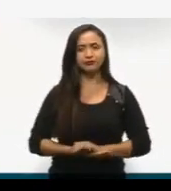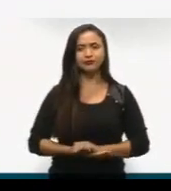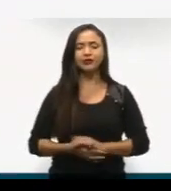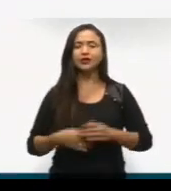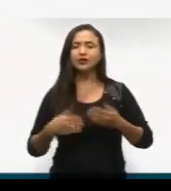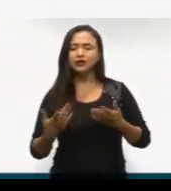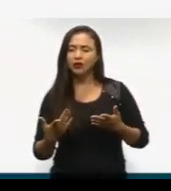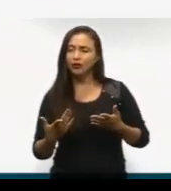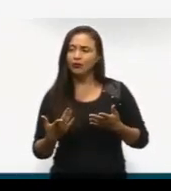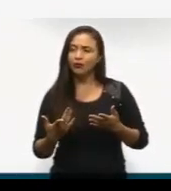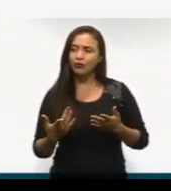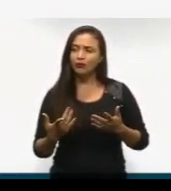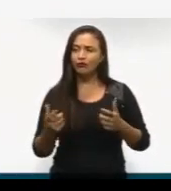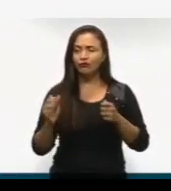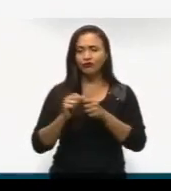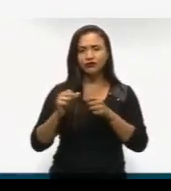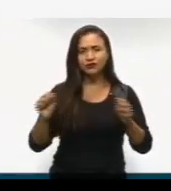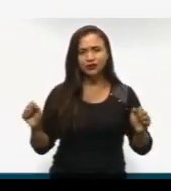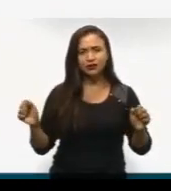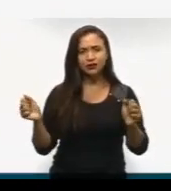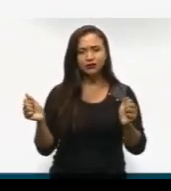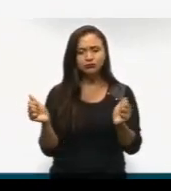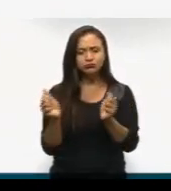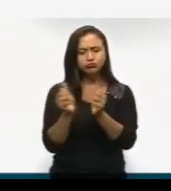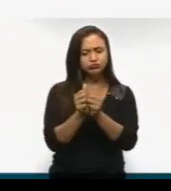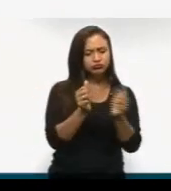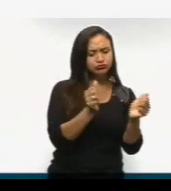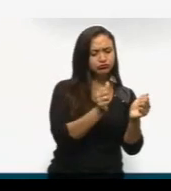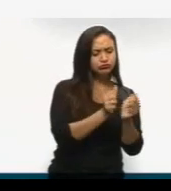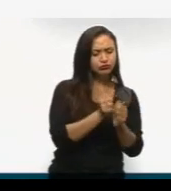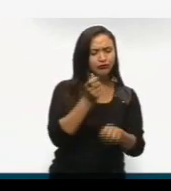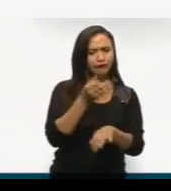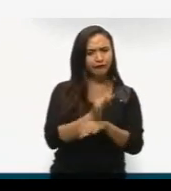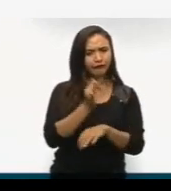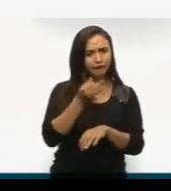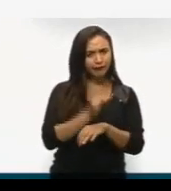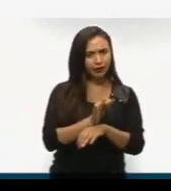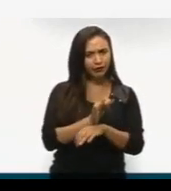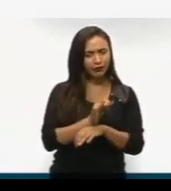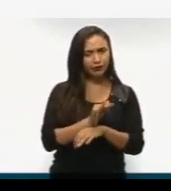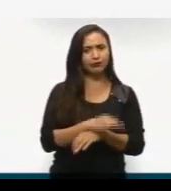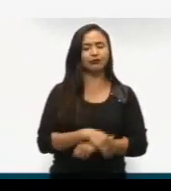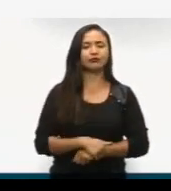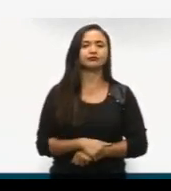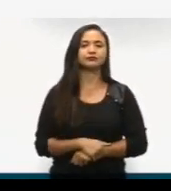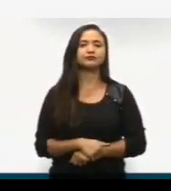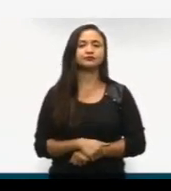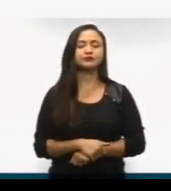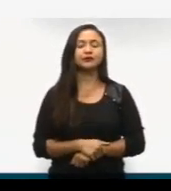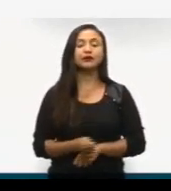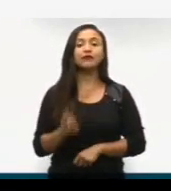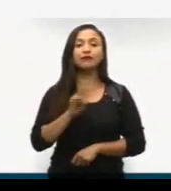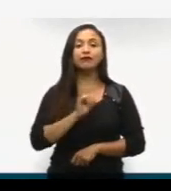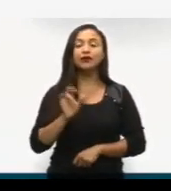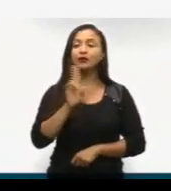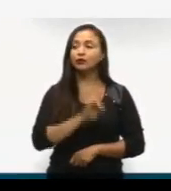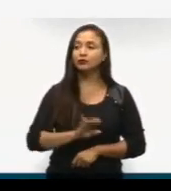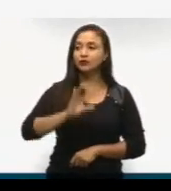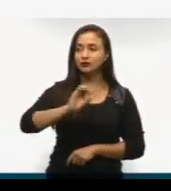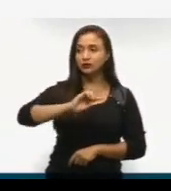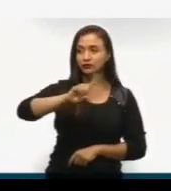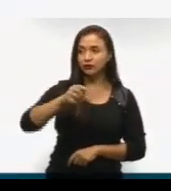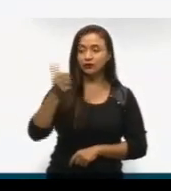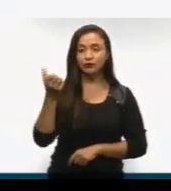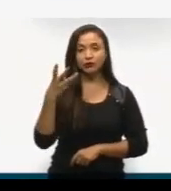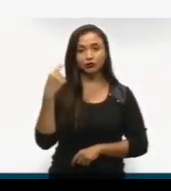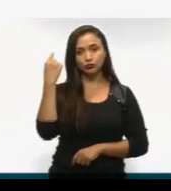juntar uma junção de 45 graus dupla de ferro fundido, FF, ele vai utilizar